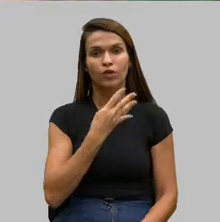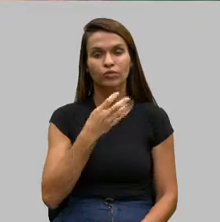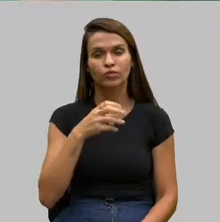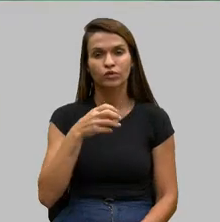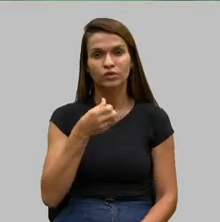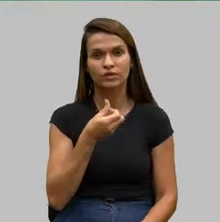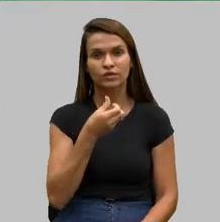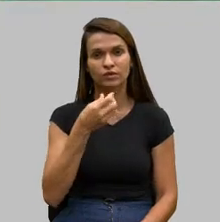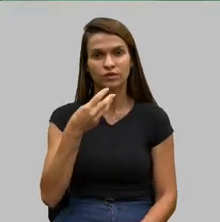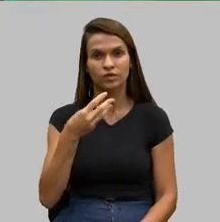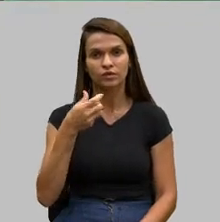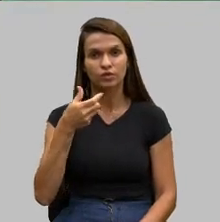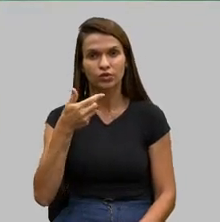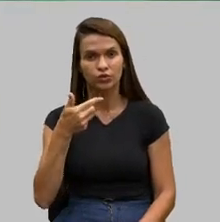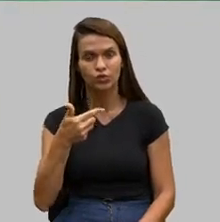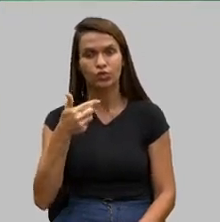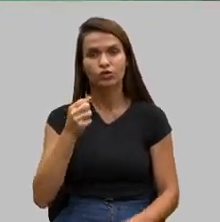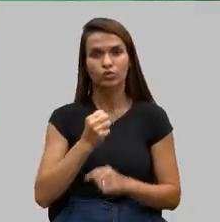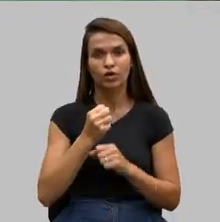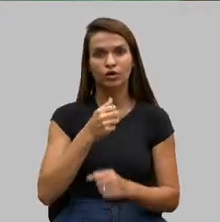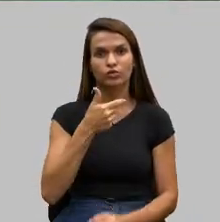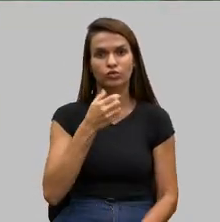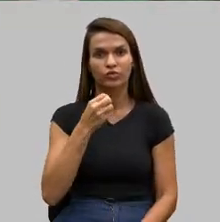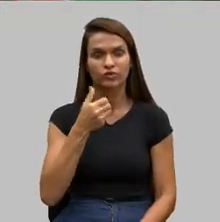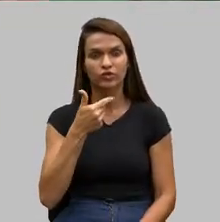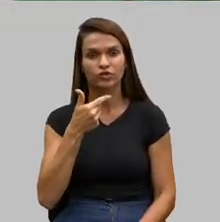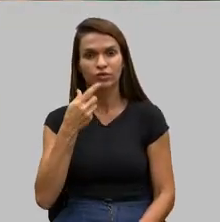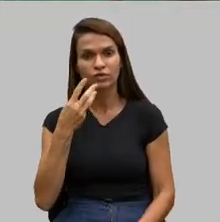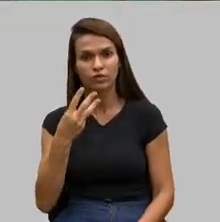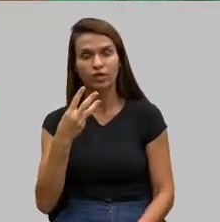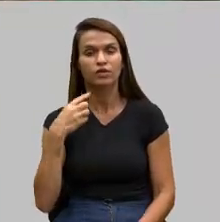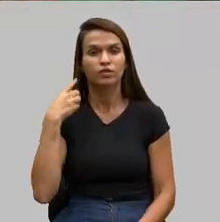2023 e da deputada Beatrice Serqueira